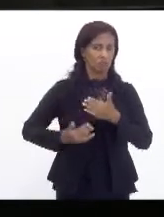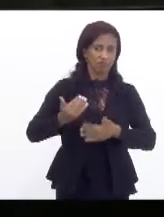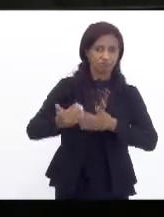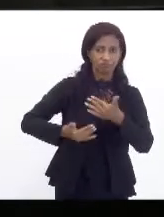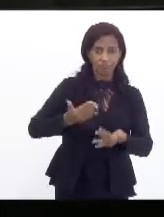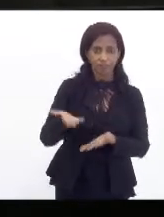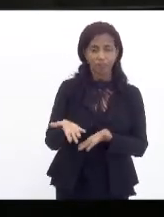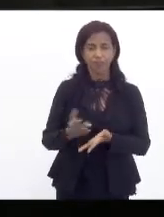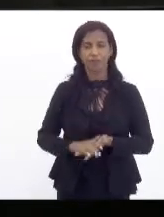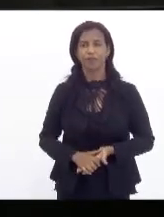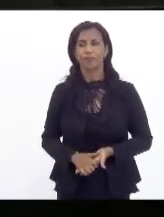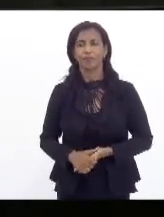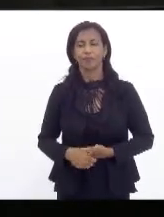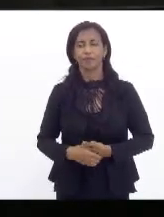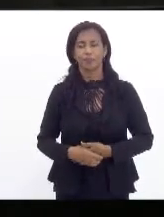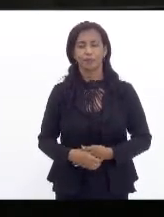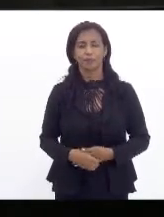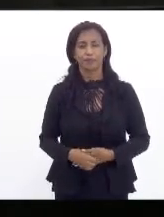desenvolver